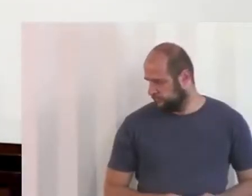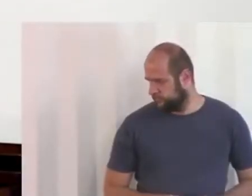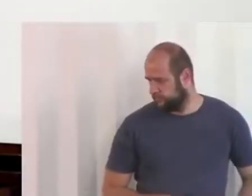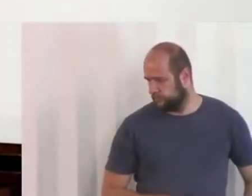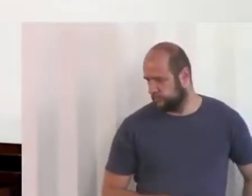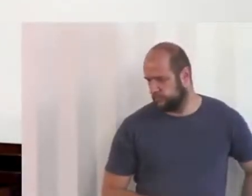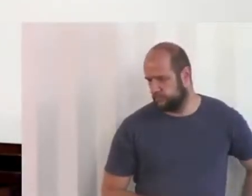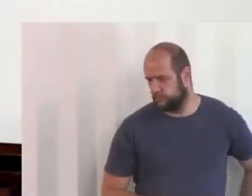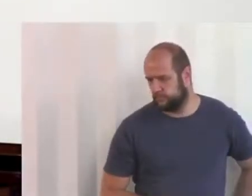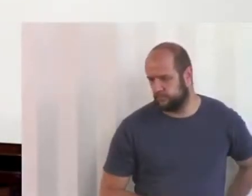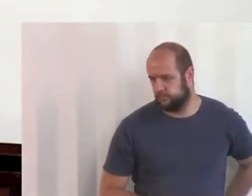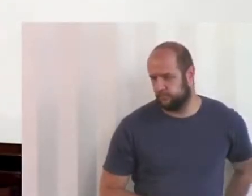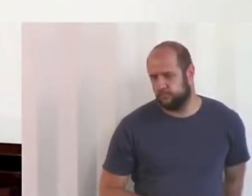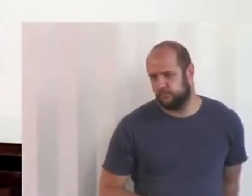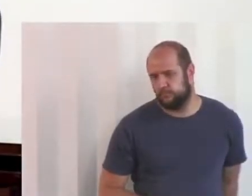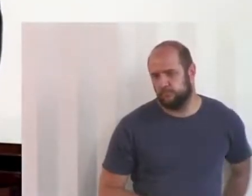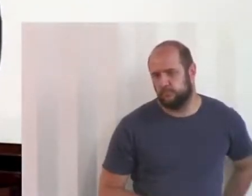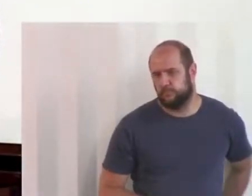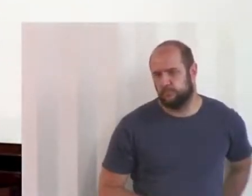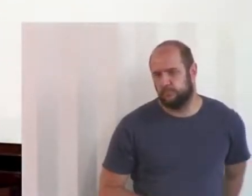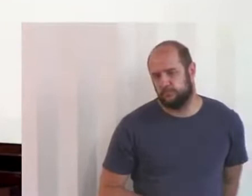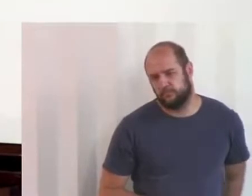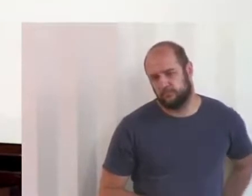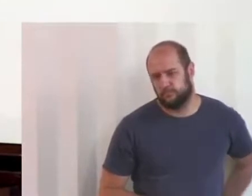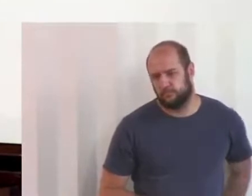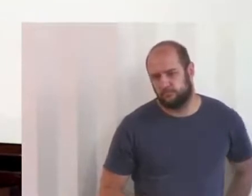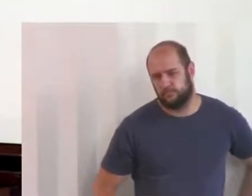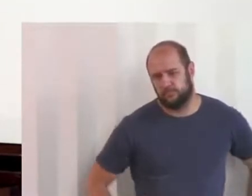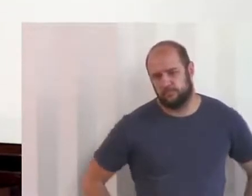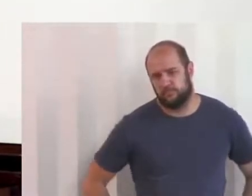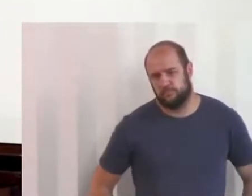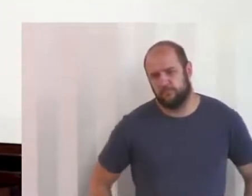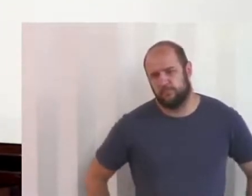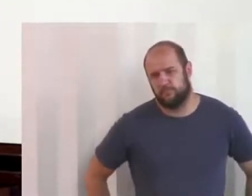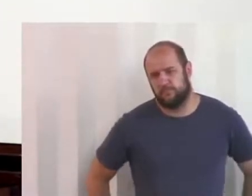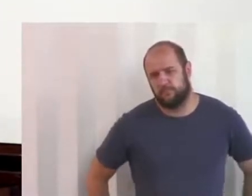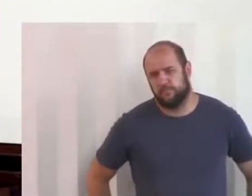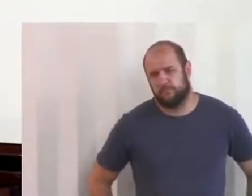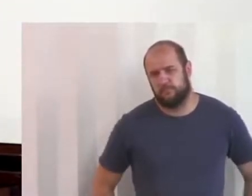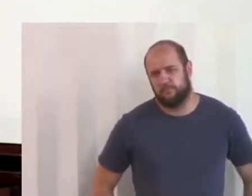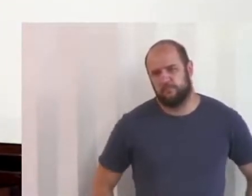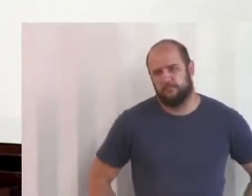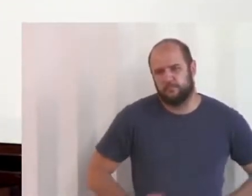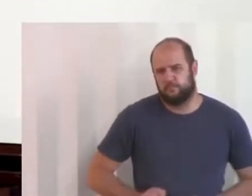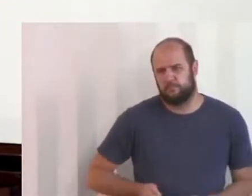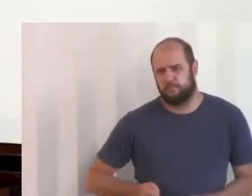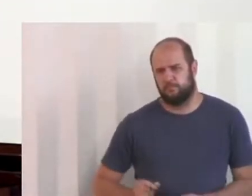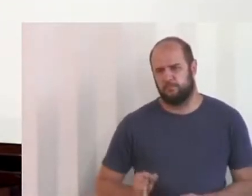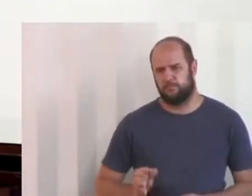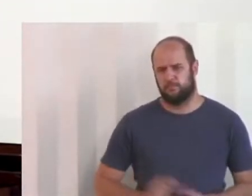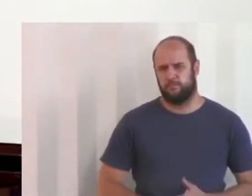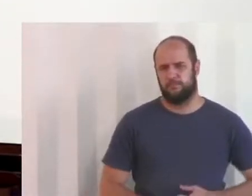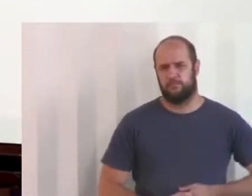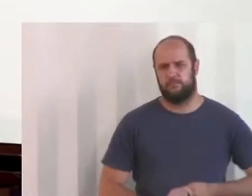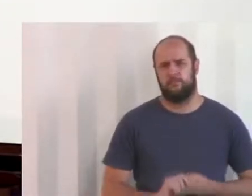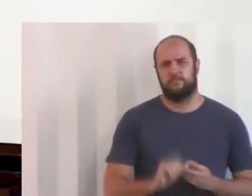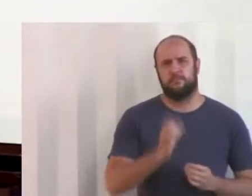Meus irmãos, abramos a palavra do nosso Senhor na carta de Paulo aos Filipenses,